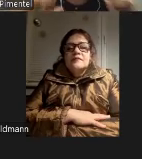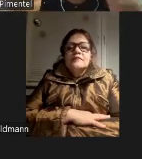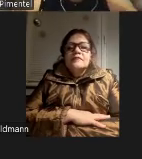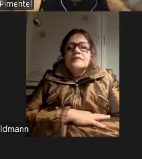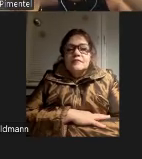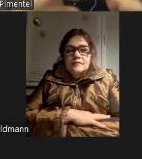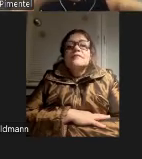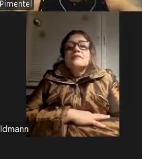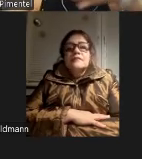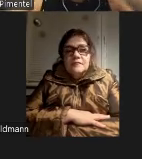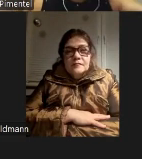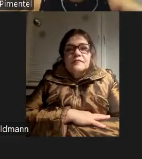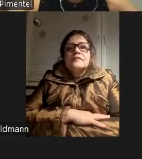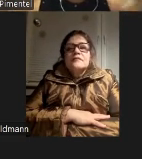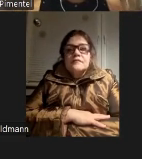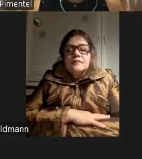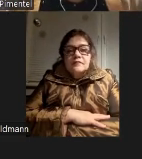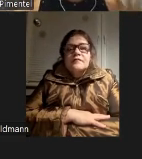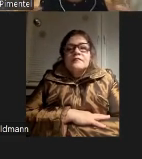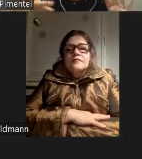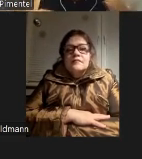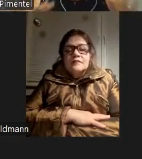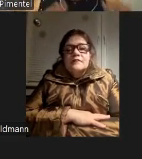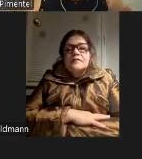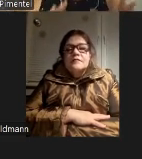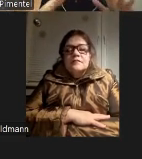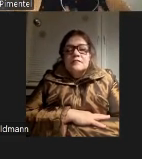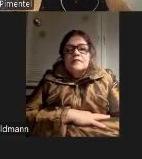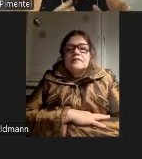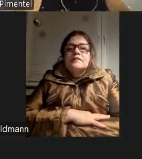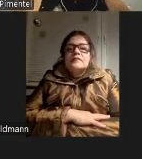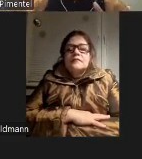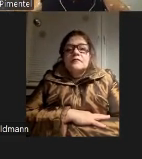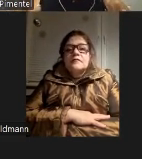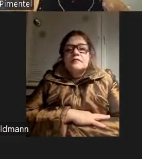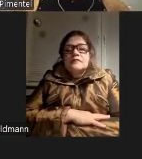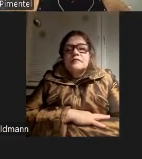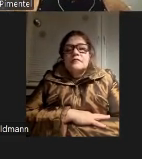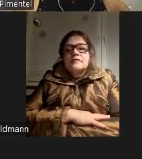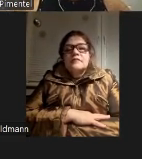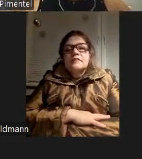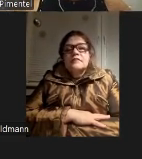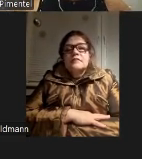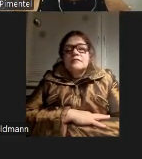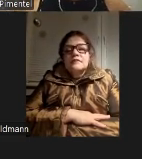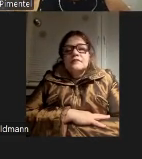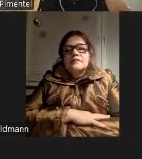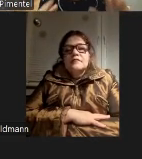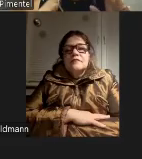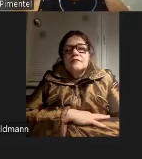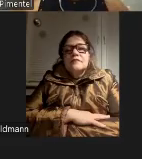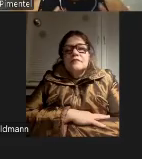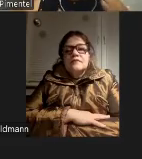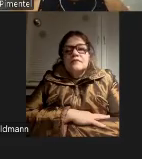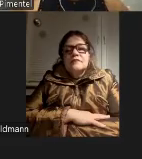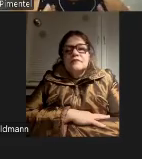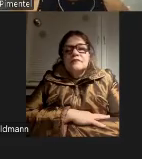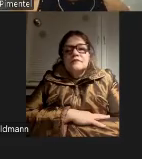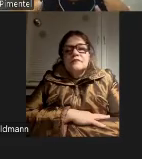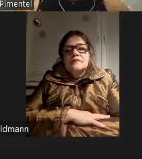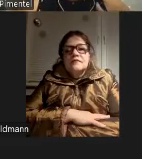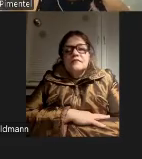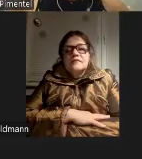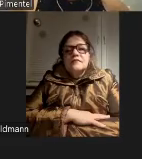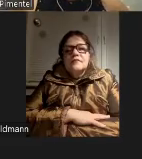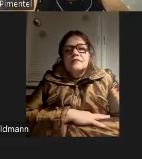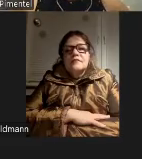as cadeias e que vai lá os dejetos, os restos, sai dali a tal da adenosina. A adenosina é quem vai empurrar a